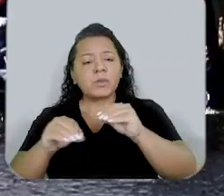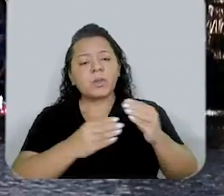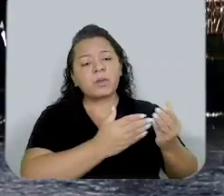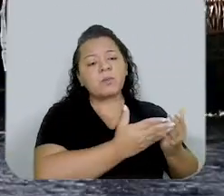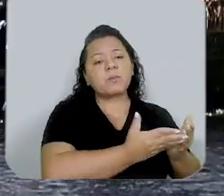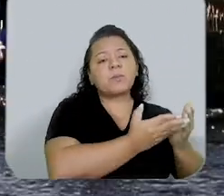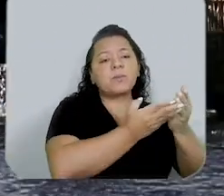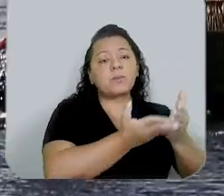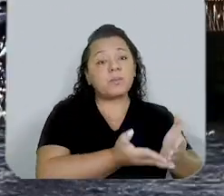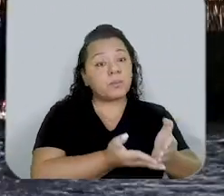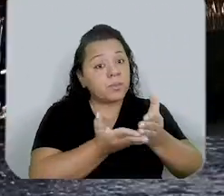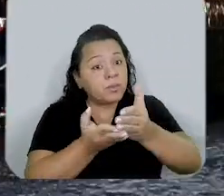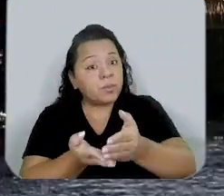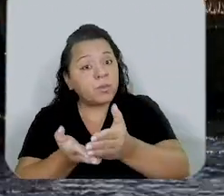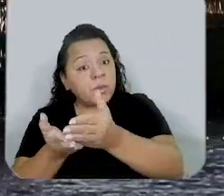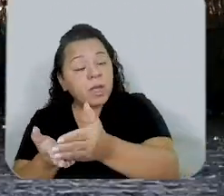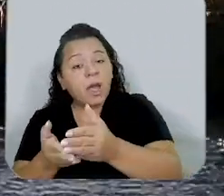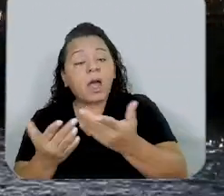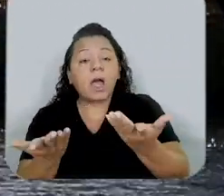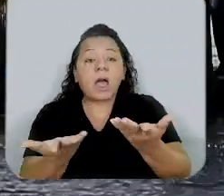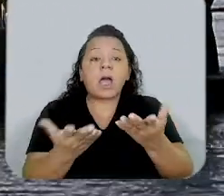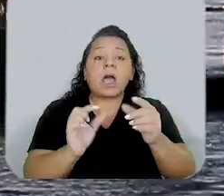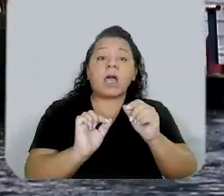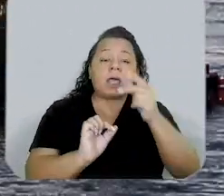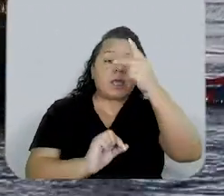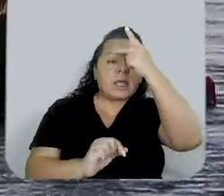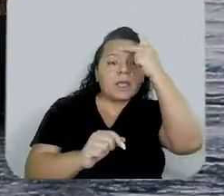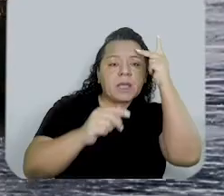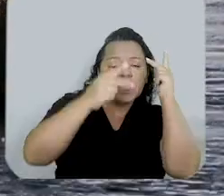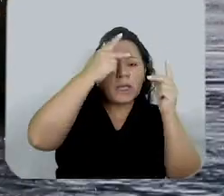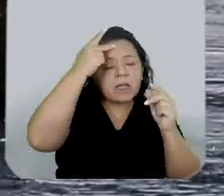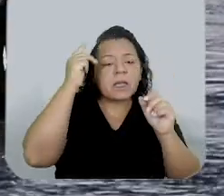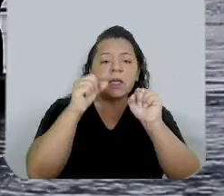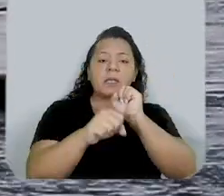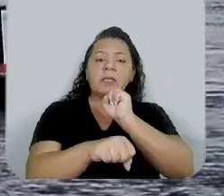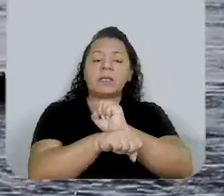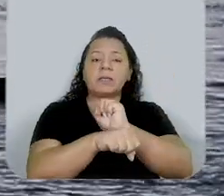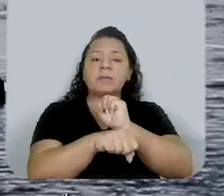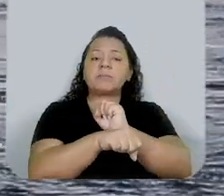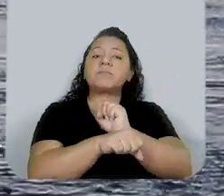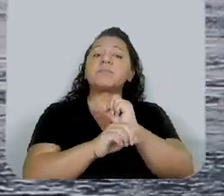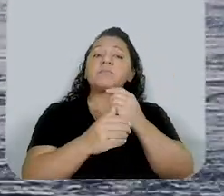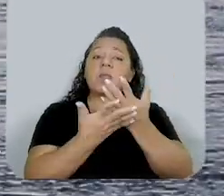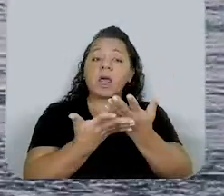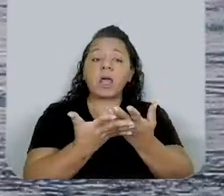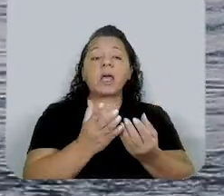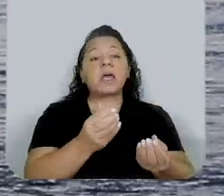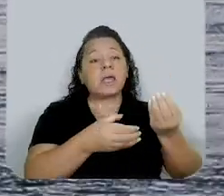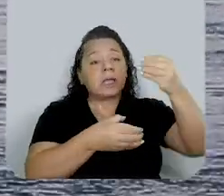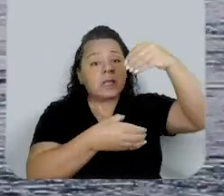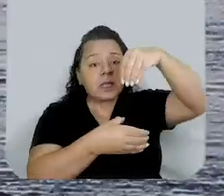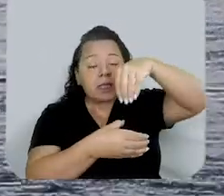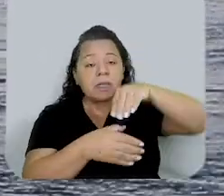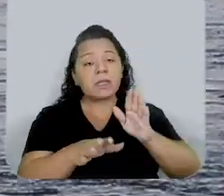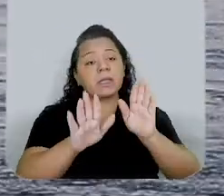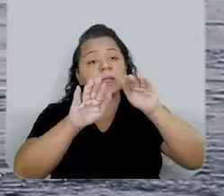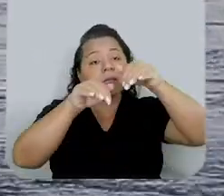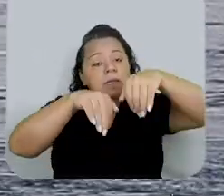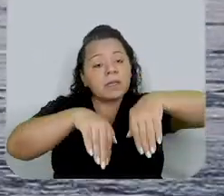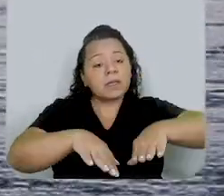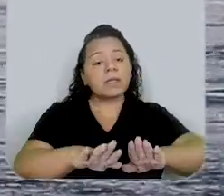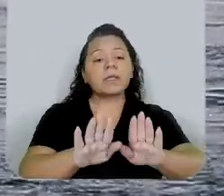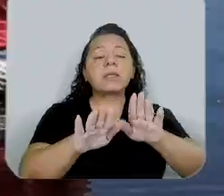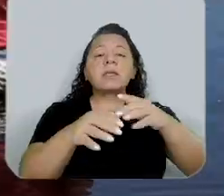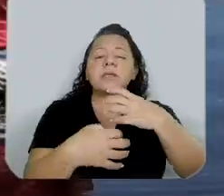satisfeitas em aguardar, muitas vezes, à margem do rio, à espera do batelão do divino, elas entram nas